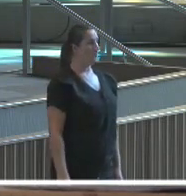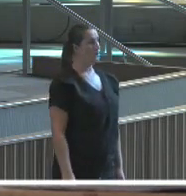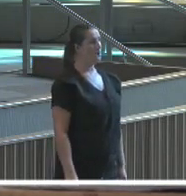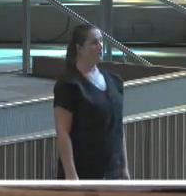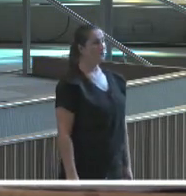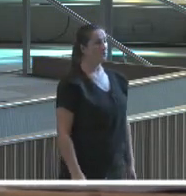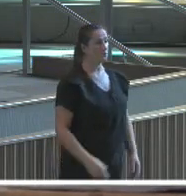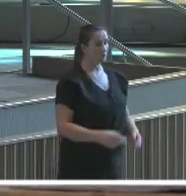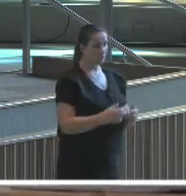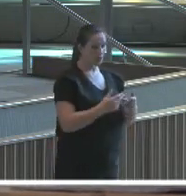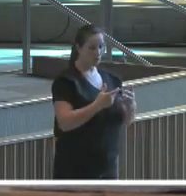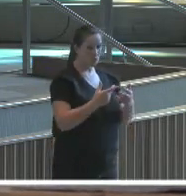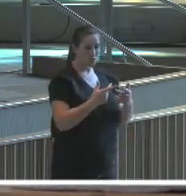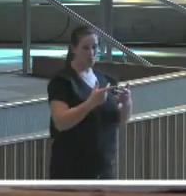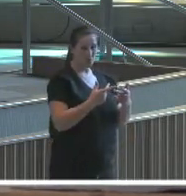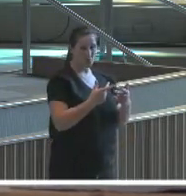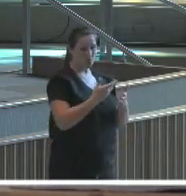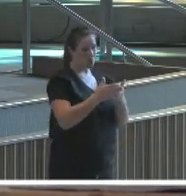coisa qualquer.